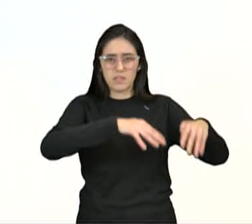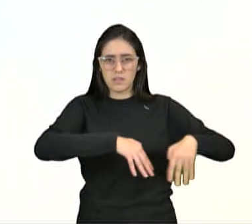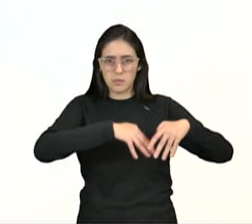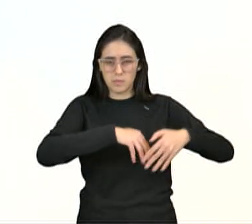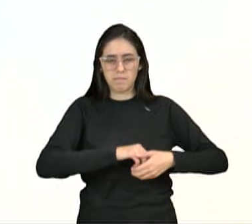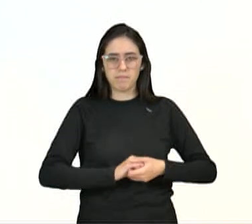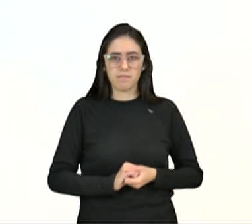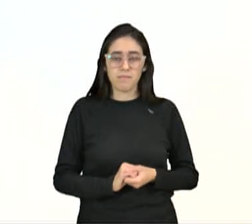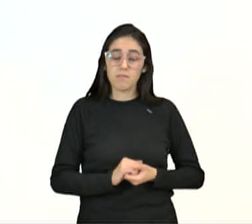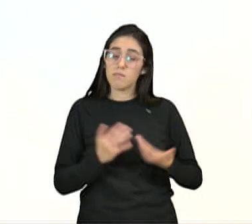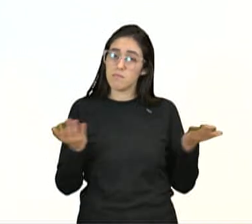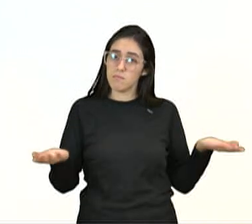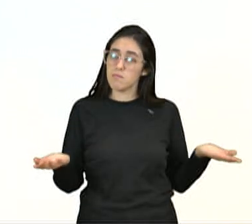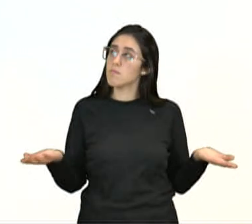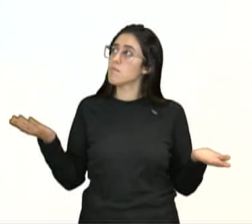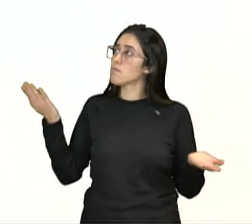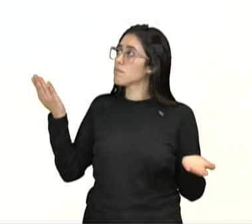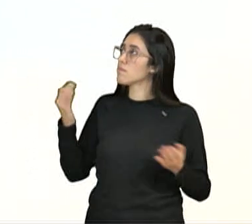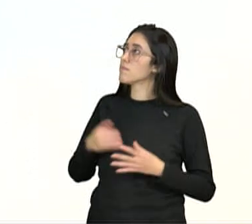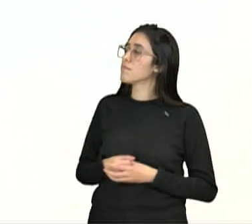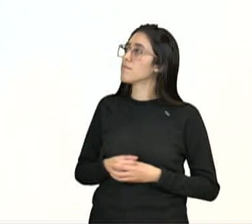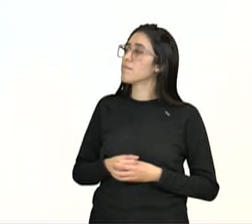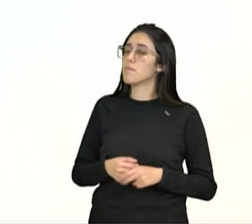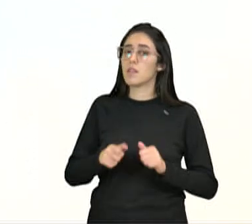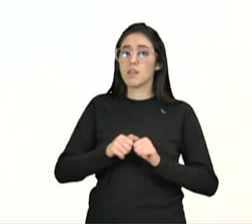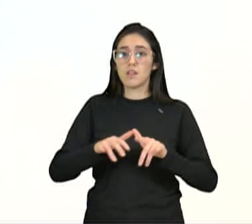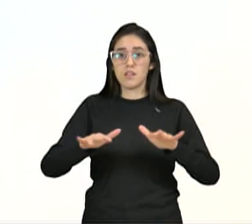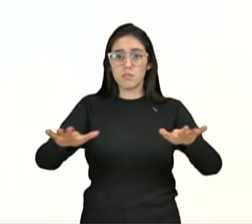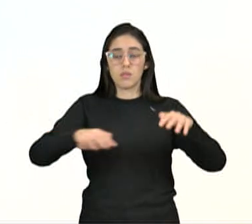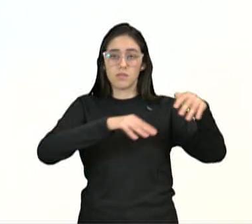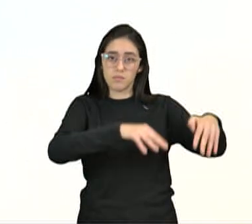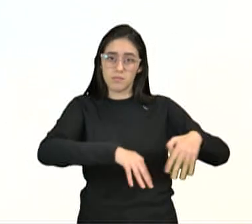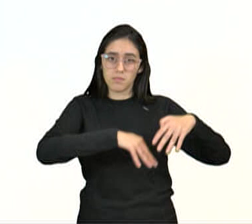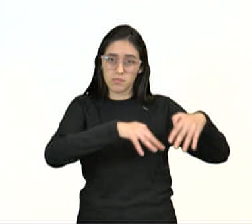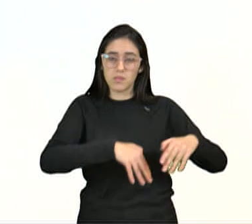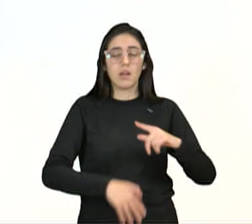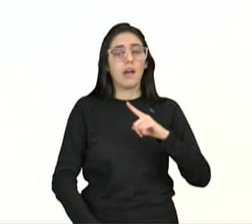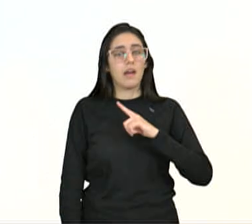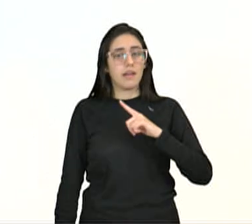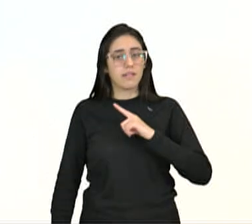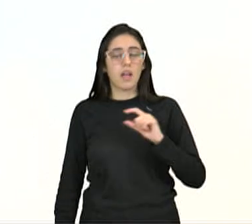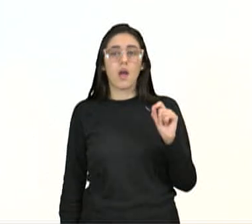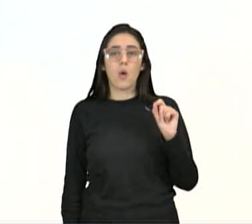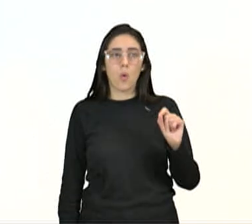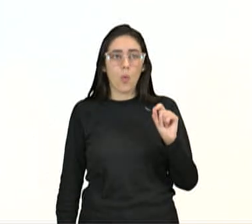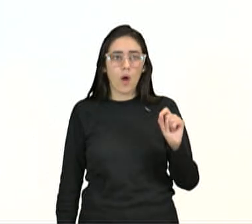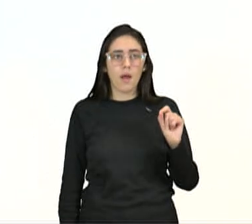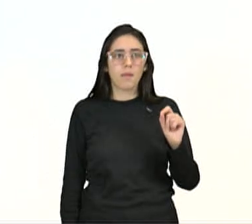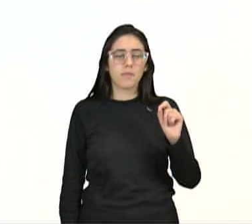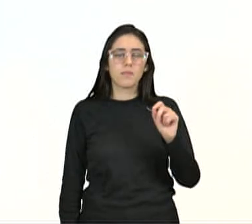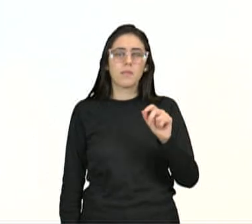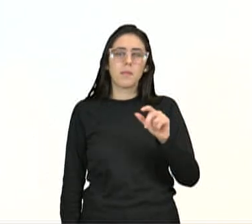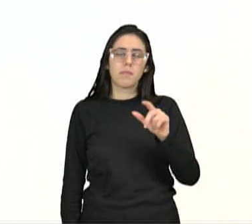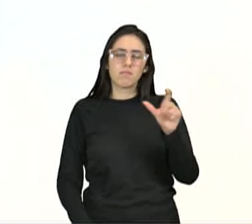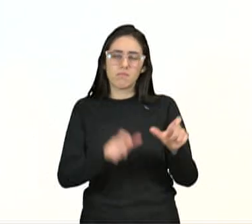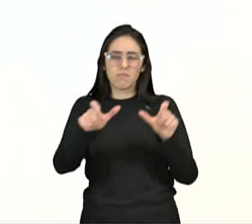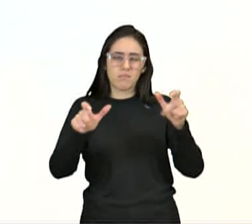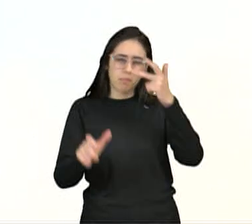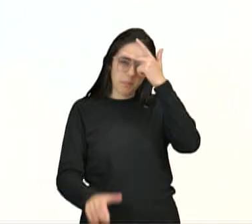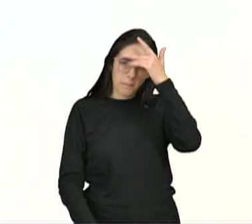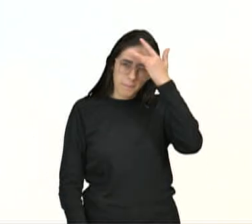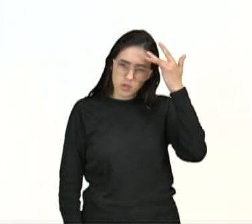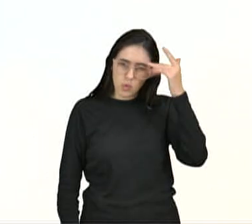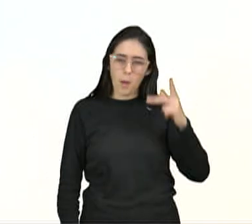agrícola. Então o que nós temos ali? A expansão agrícola geralmente é realizada por poceiros que iniciam um processo